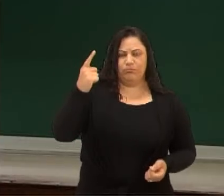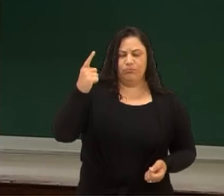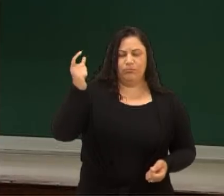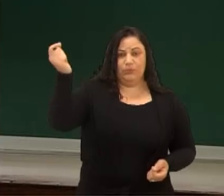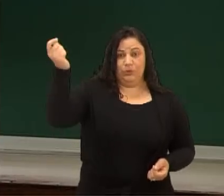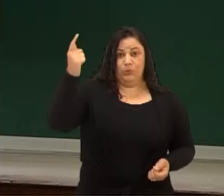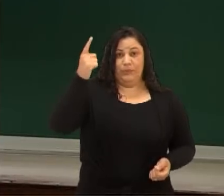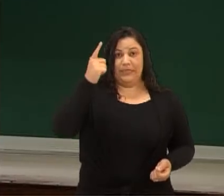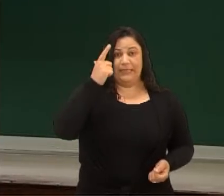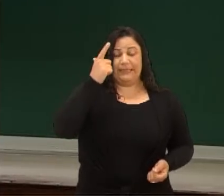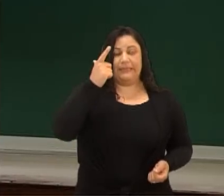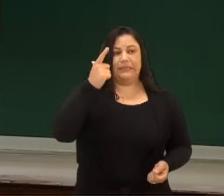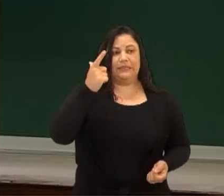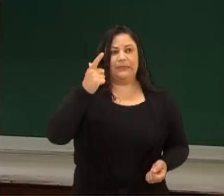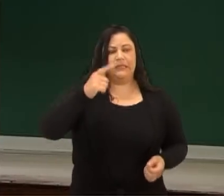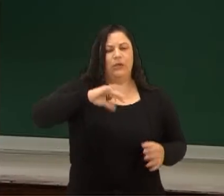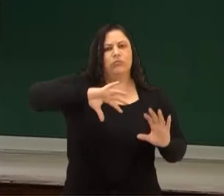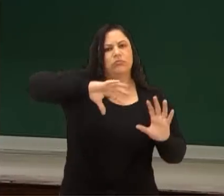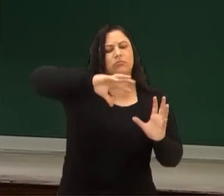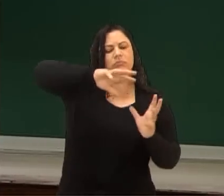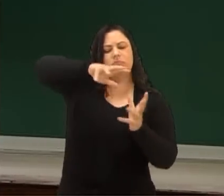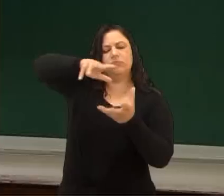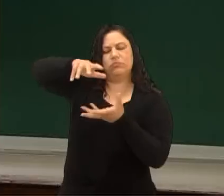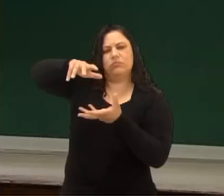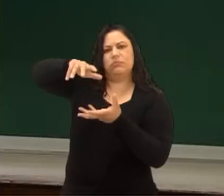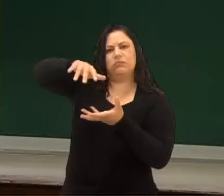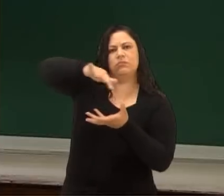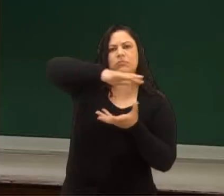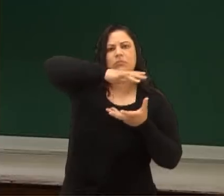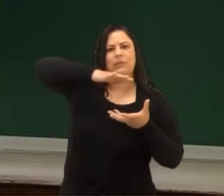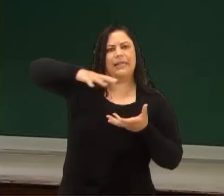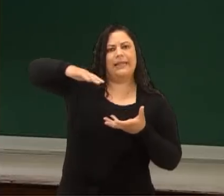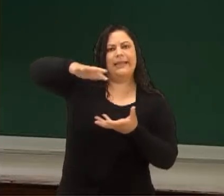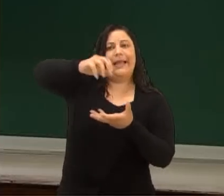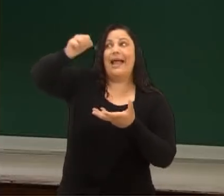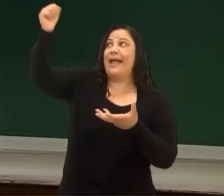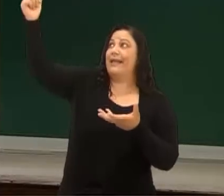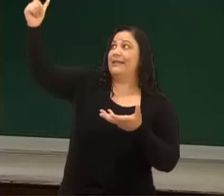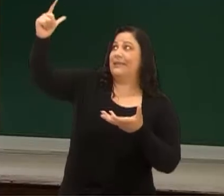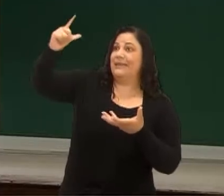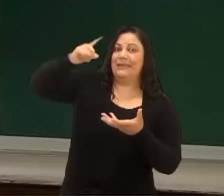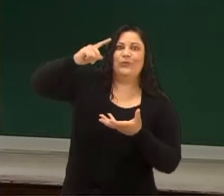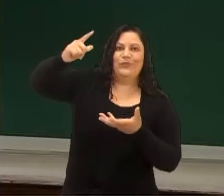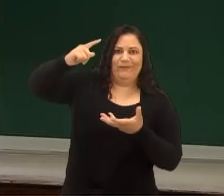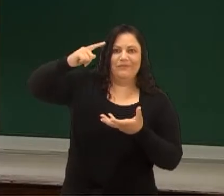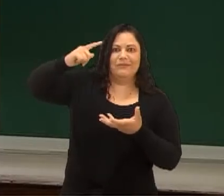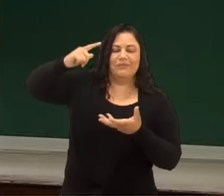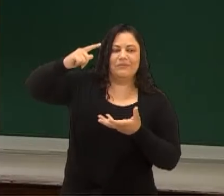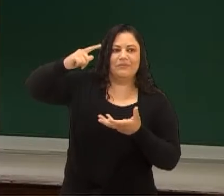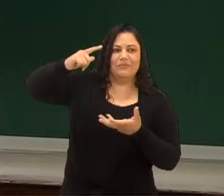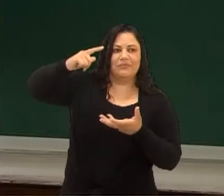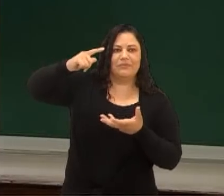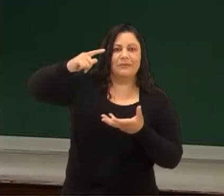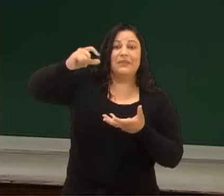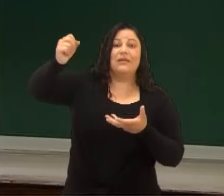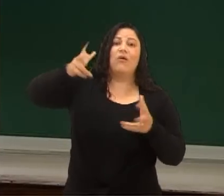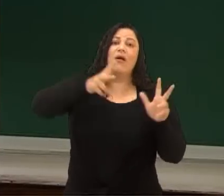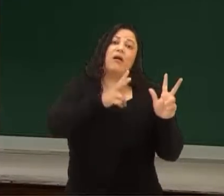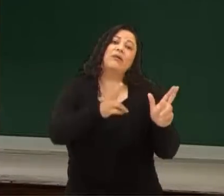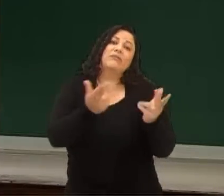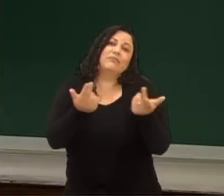ver, né? Mas ó, a Terra está toda iluminada. Então, os dias e as noites, a iluminação dos hemisférios ela é